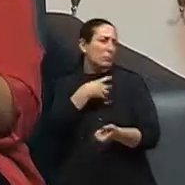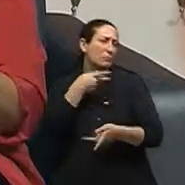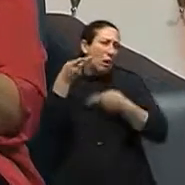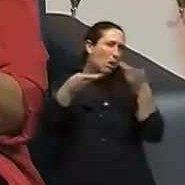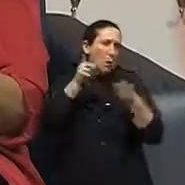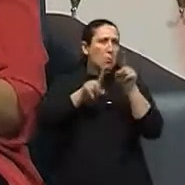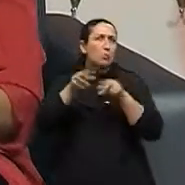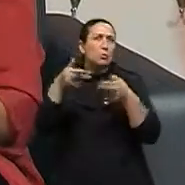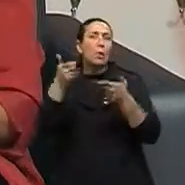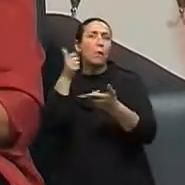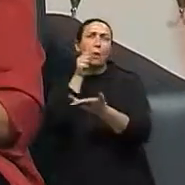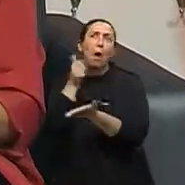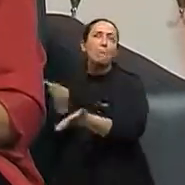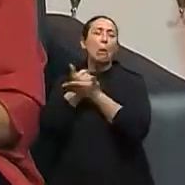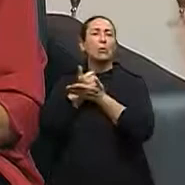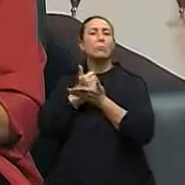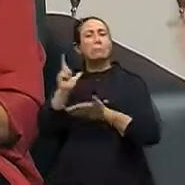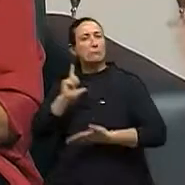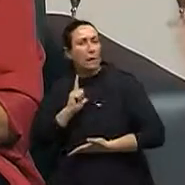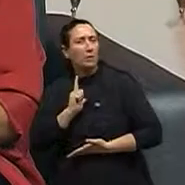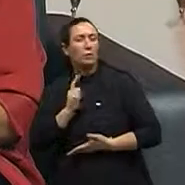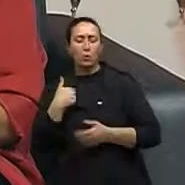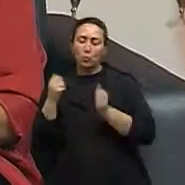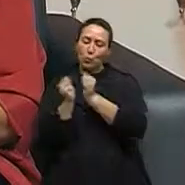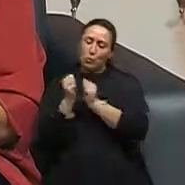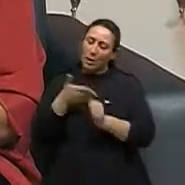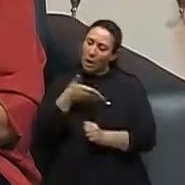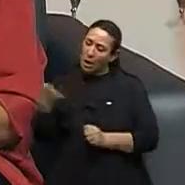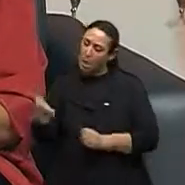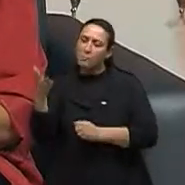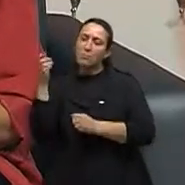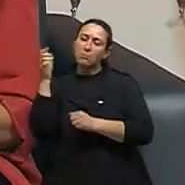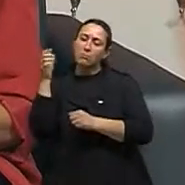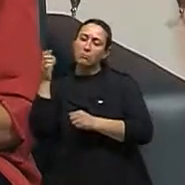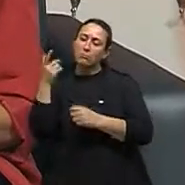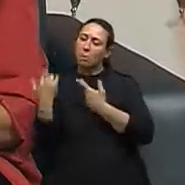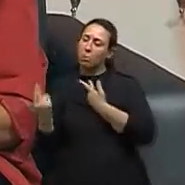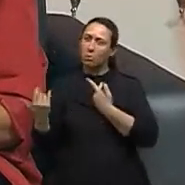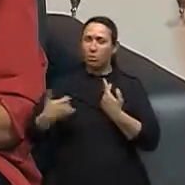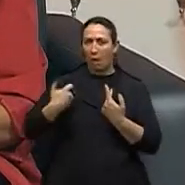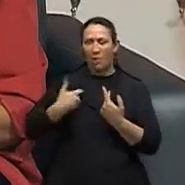alguns falaram nisso de que é mais fácil envelhecer o lado de uma pessoa